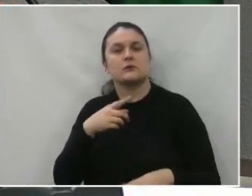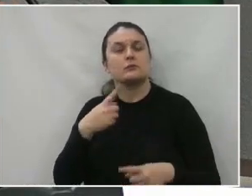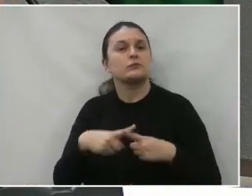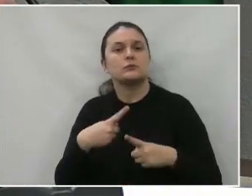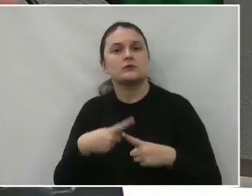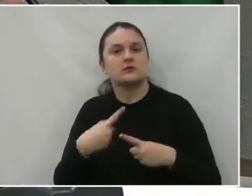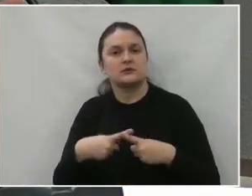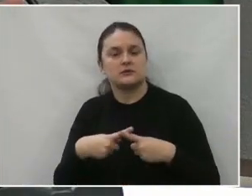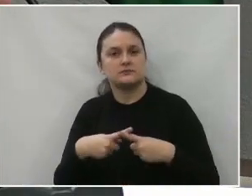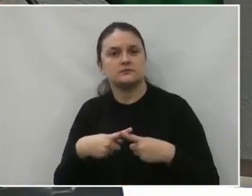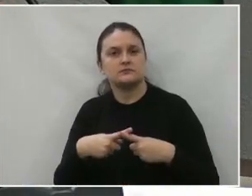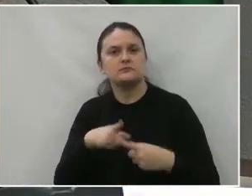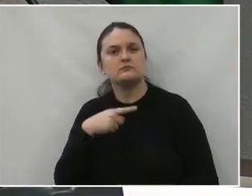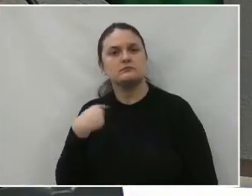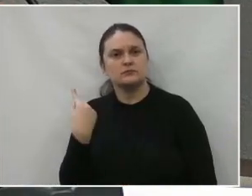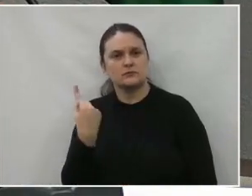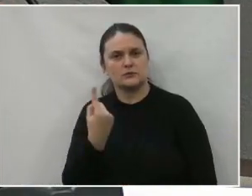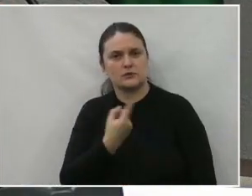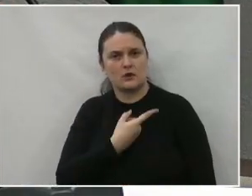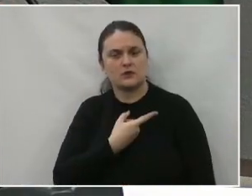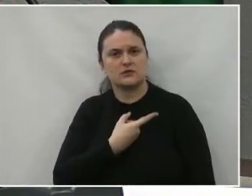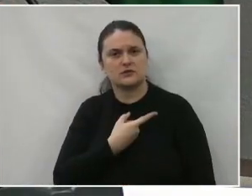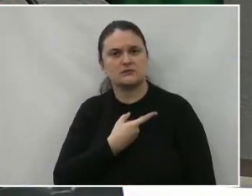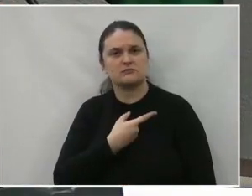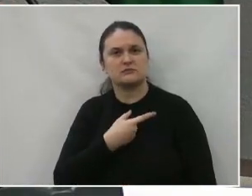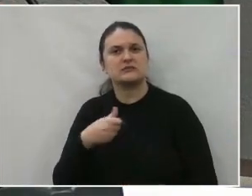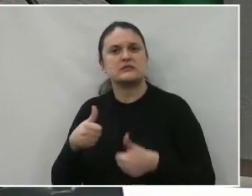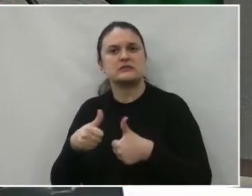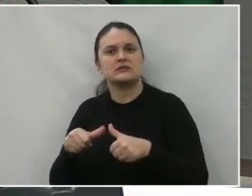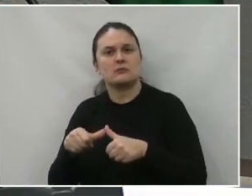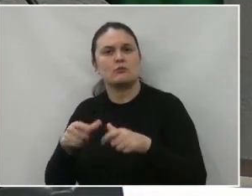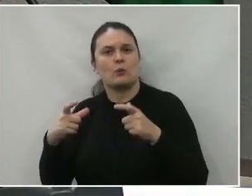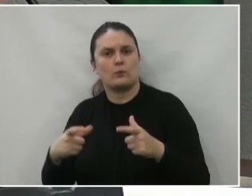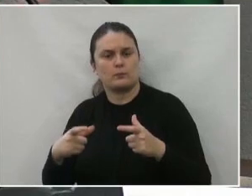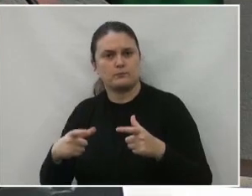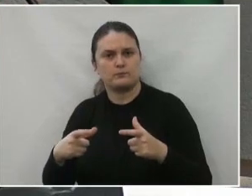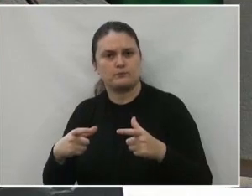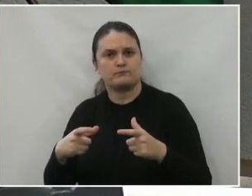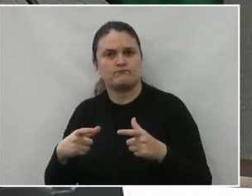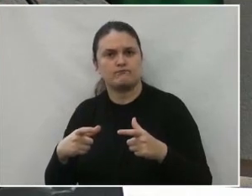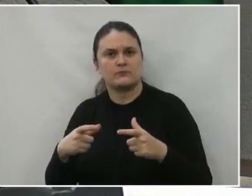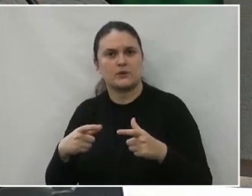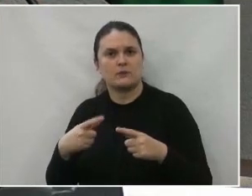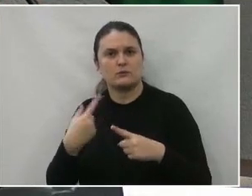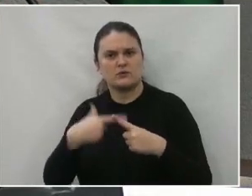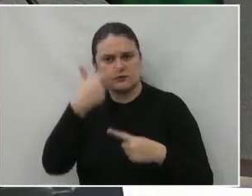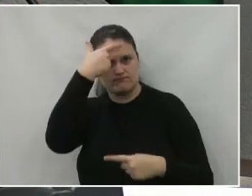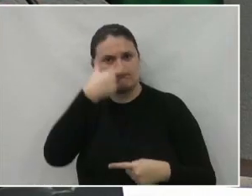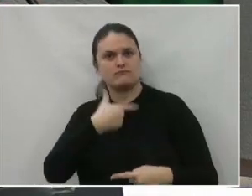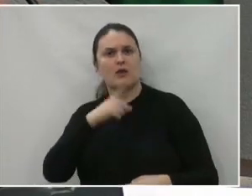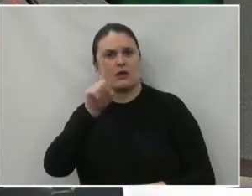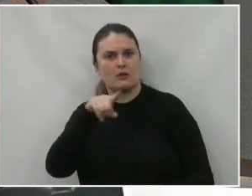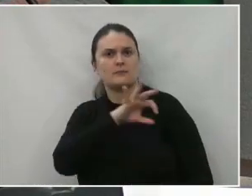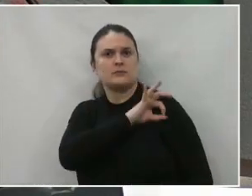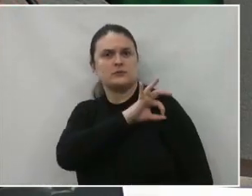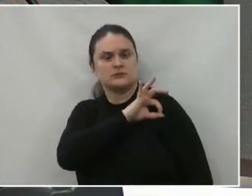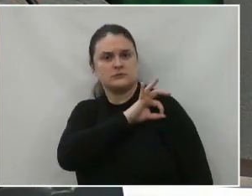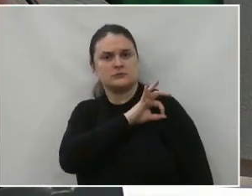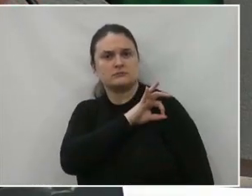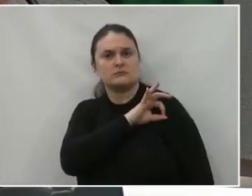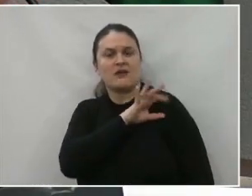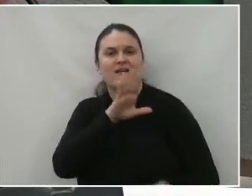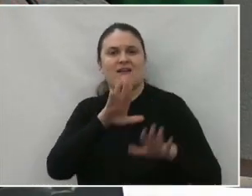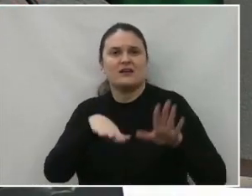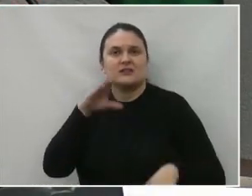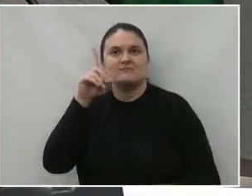quê? Porque nós, quando estamos no local, e por sermos policial, é